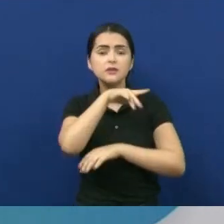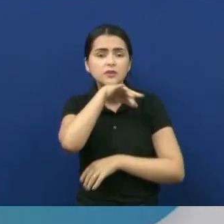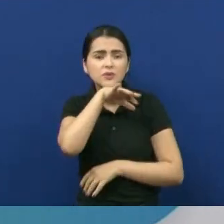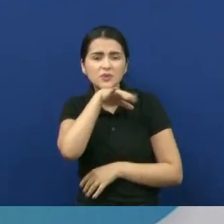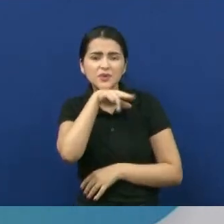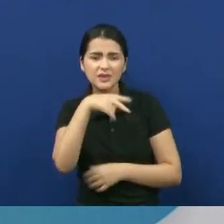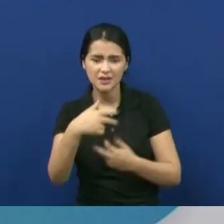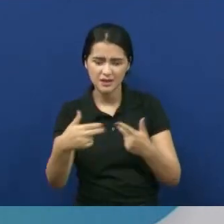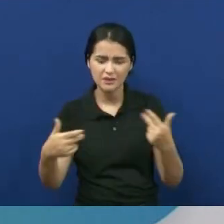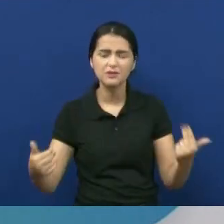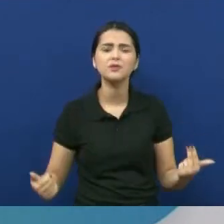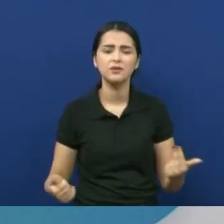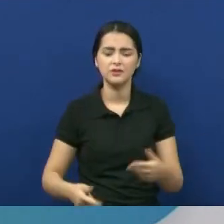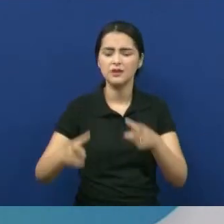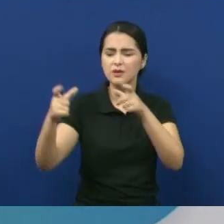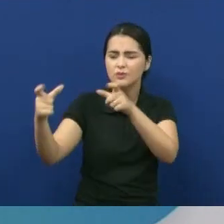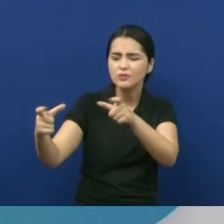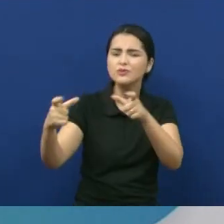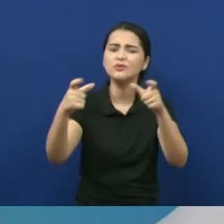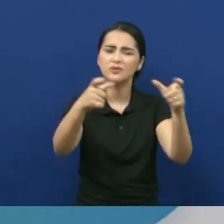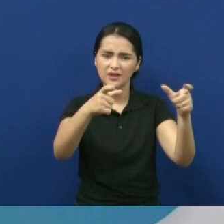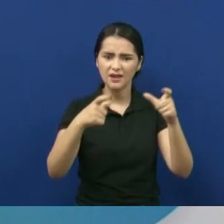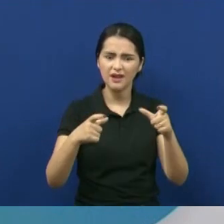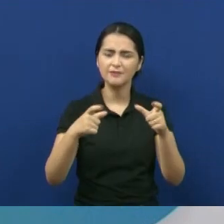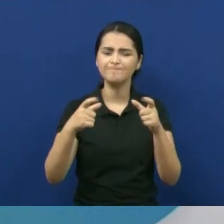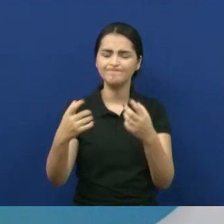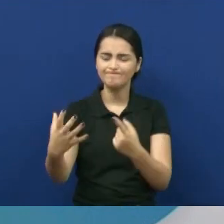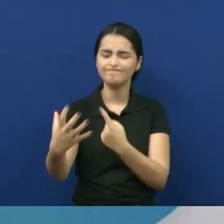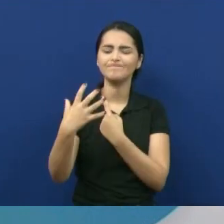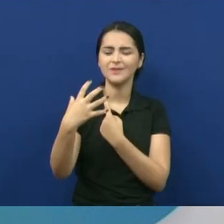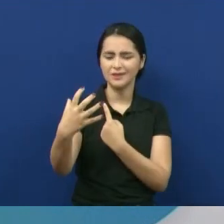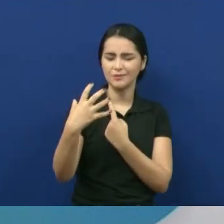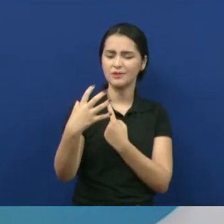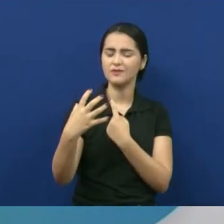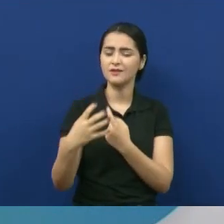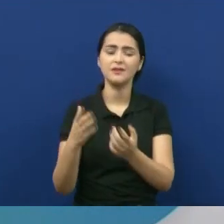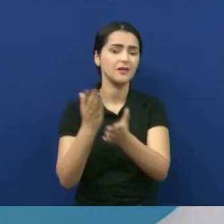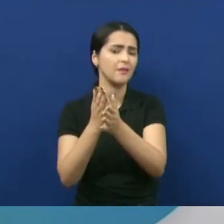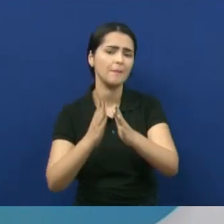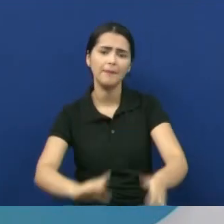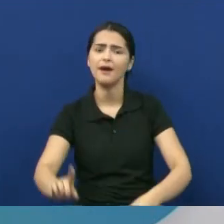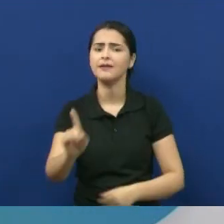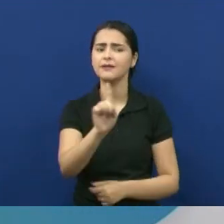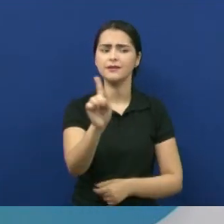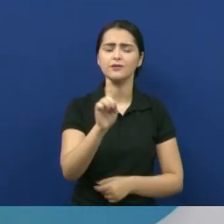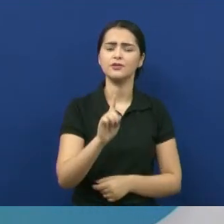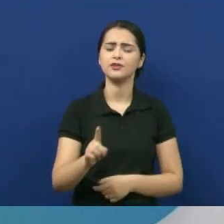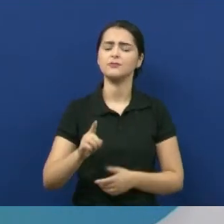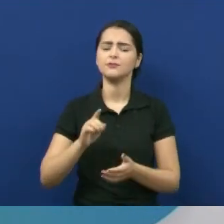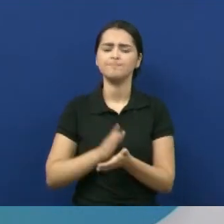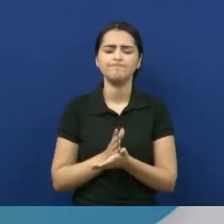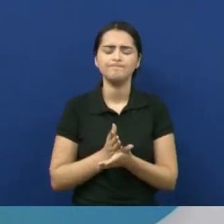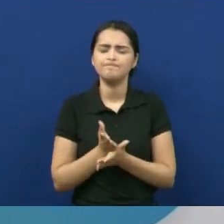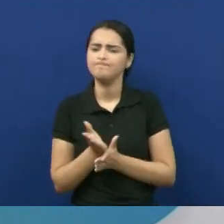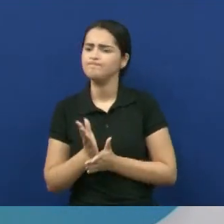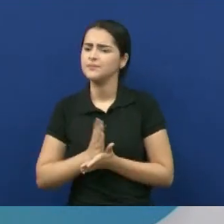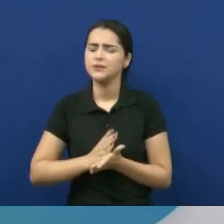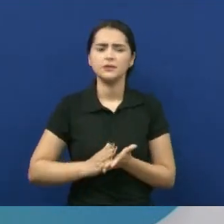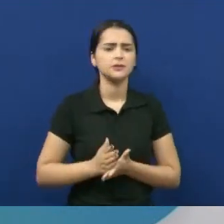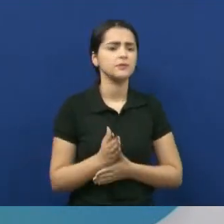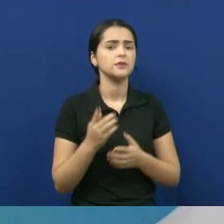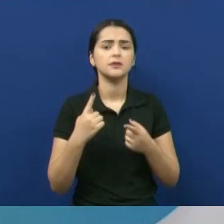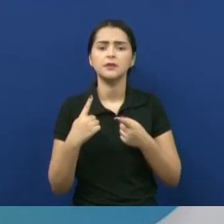aquele lugar, que aquele espaço estão trazendo para mim, não deixe de me incomodar, para que eu não deixe de perceber